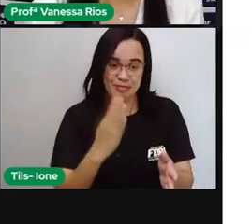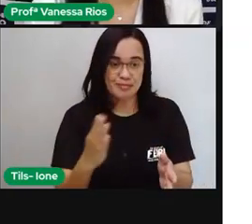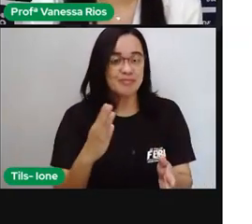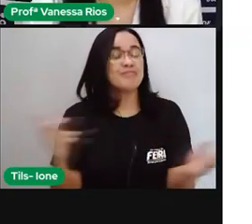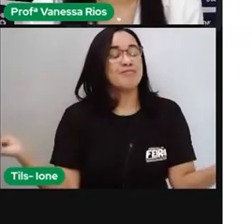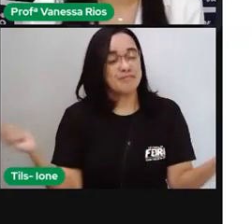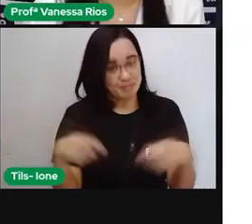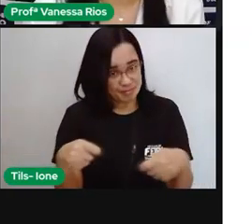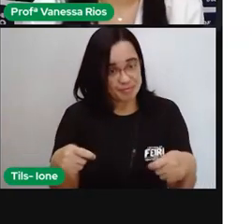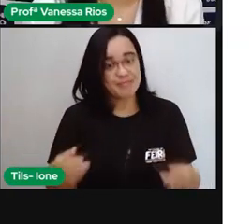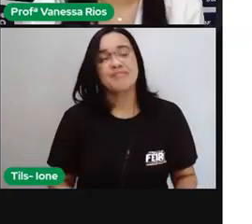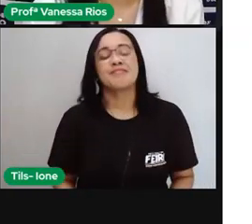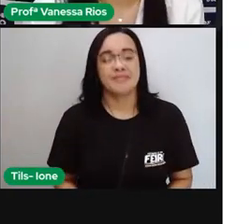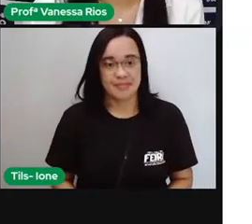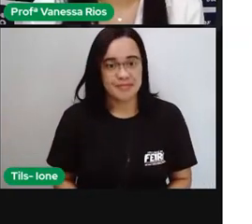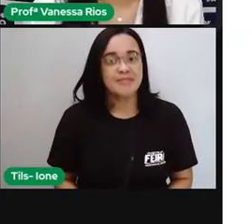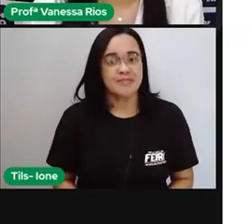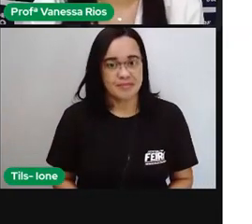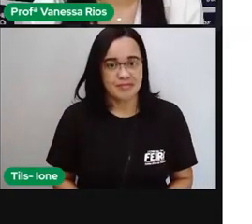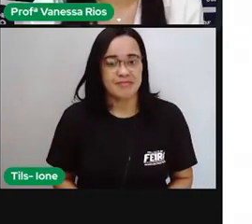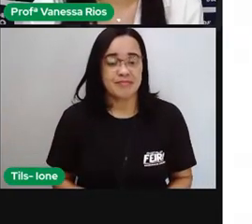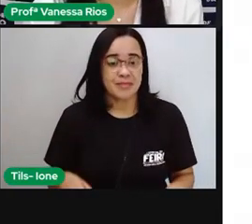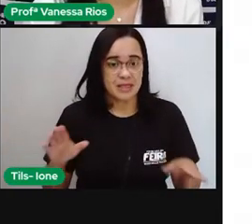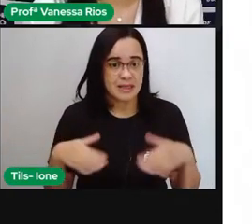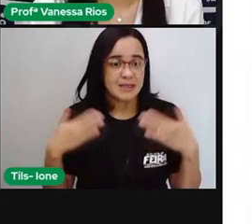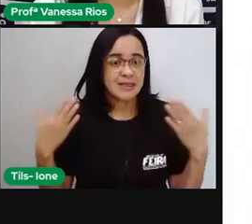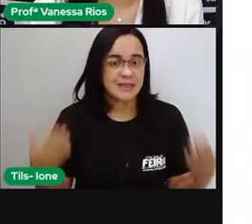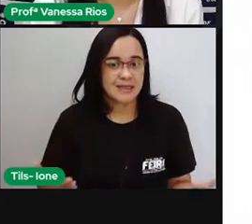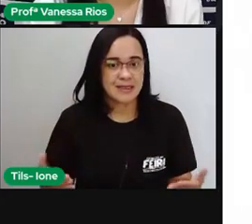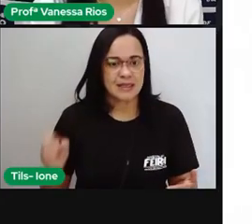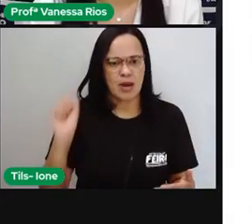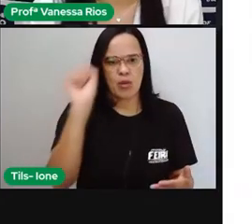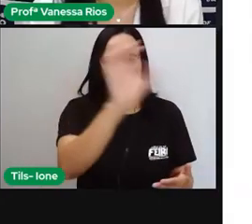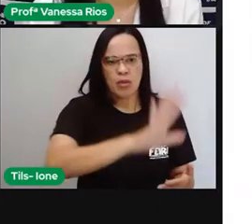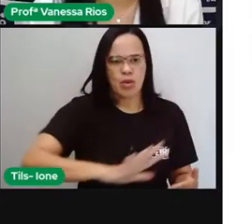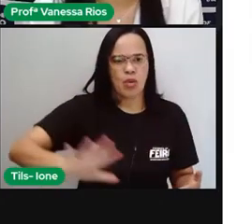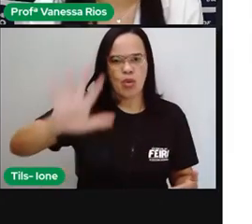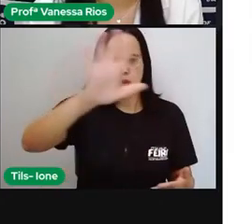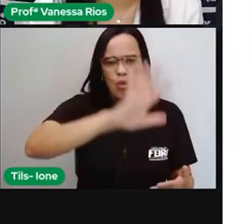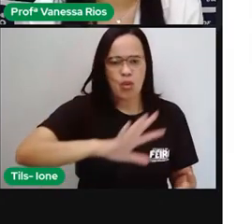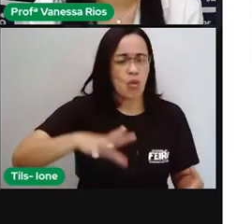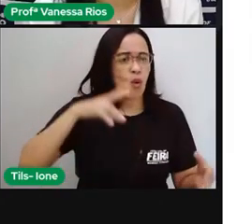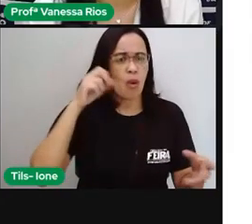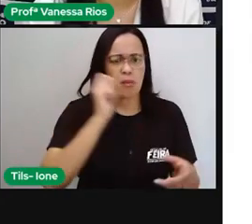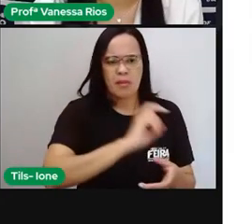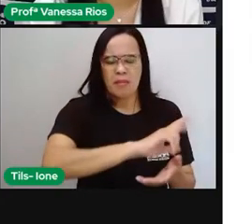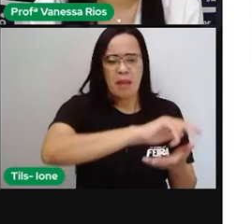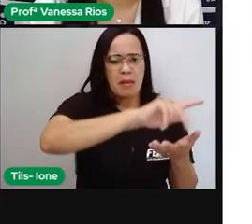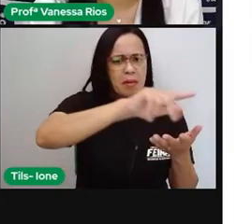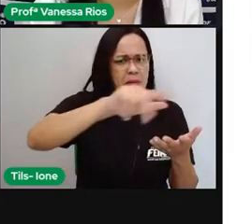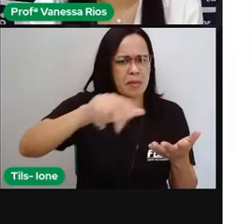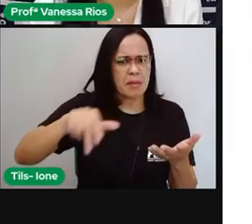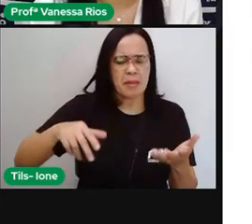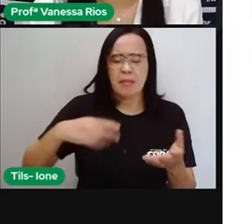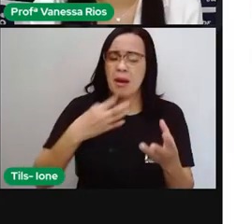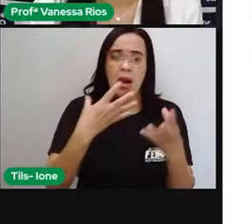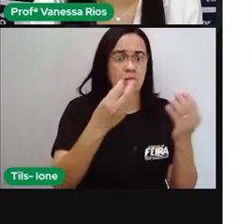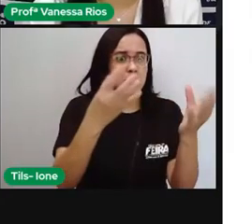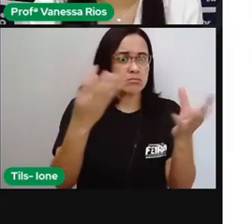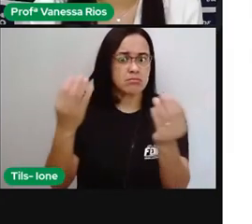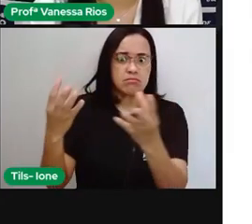Desta maneira, levas de italianos, alemães, suíços, poloneses, espanhóis e árabes de